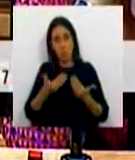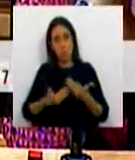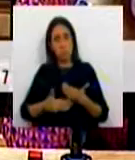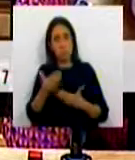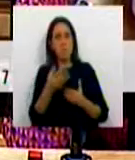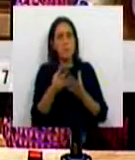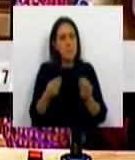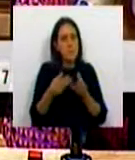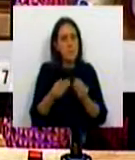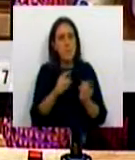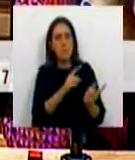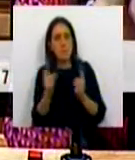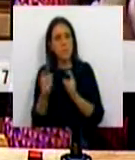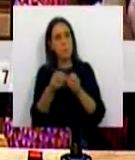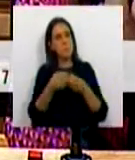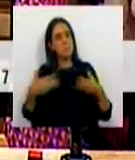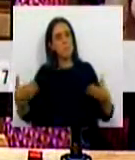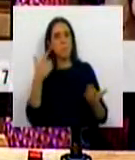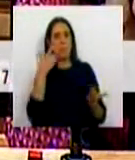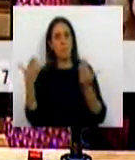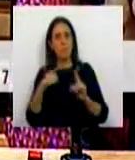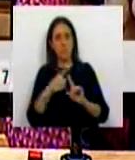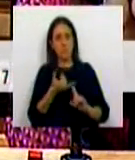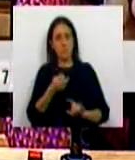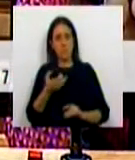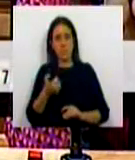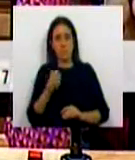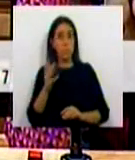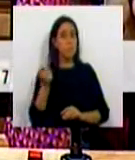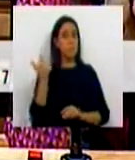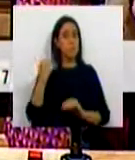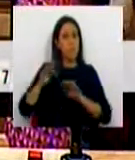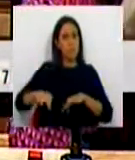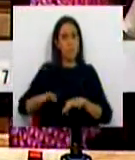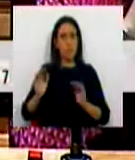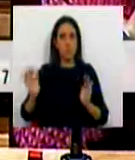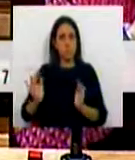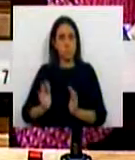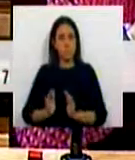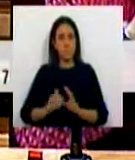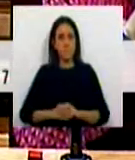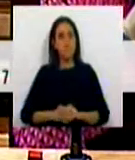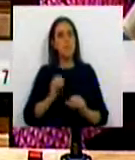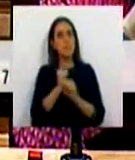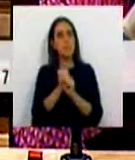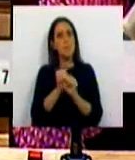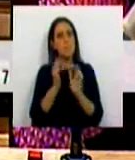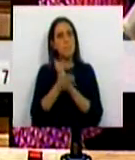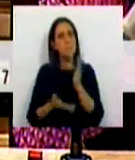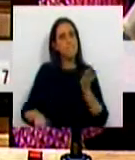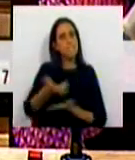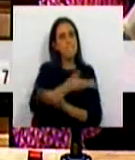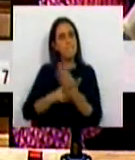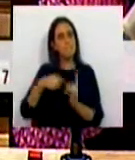crescer face ao final de 2015, depois de quedas no final do ano passado. O mercado de trabalho destaca-se nesta